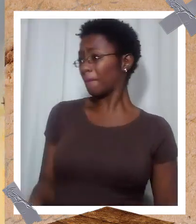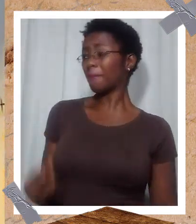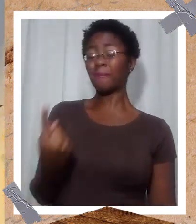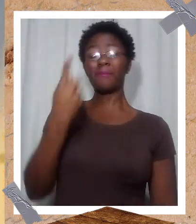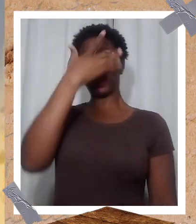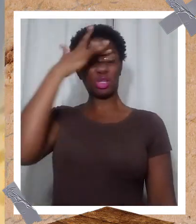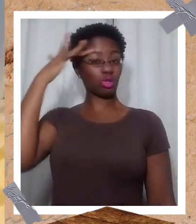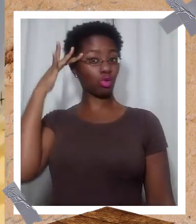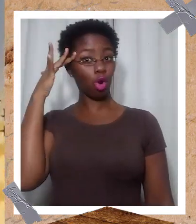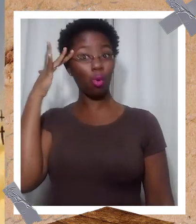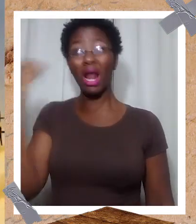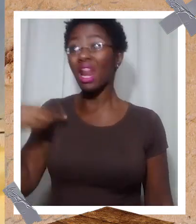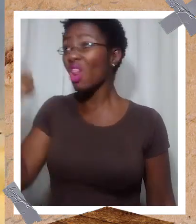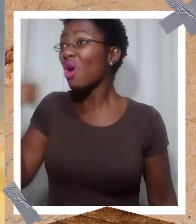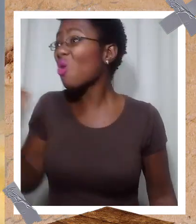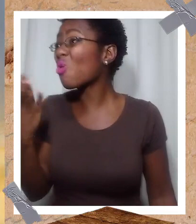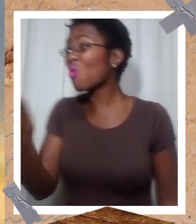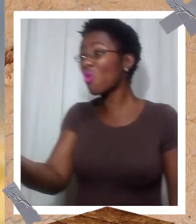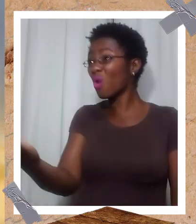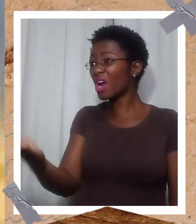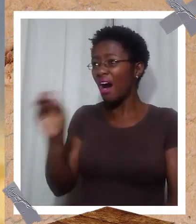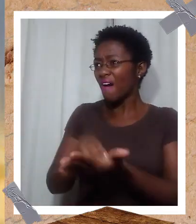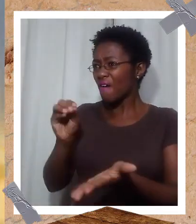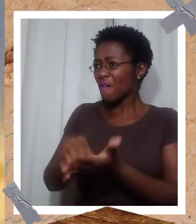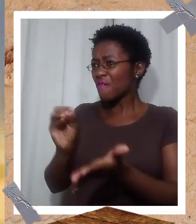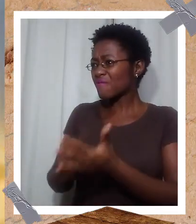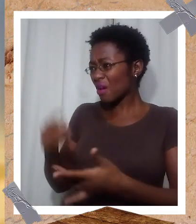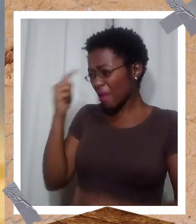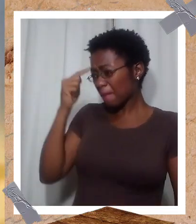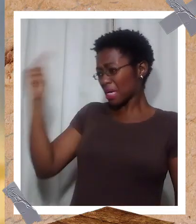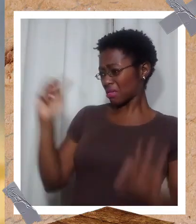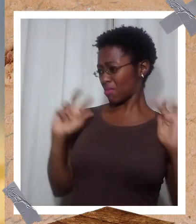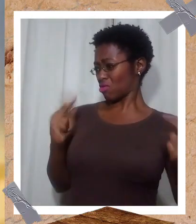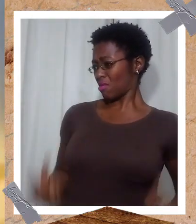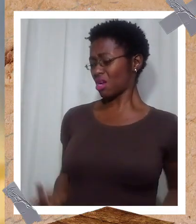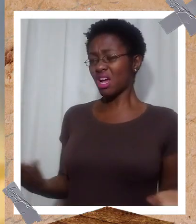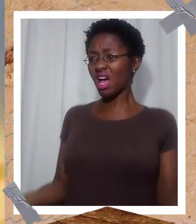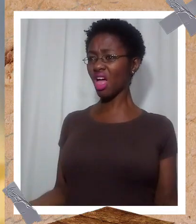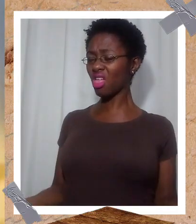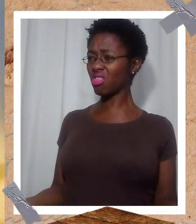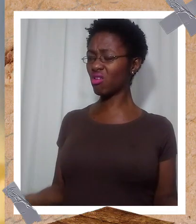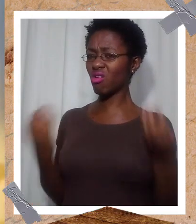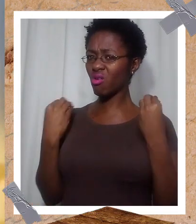céu, que loucura é essa? Que falta de humanidade é essa?